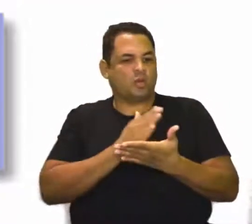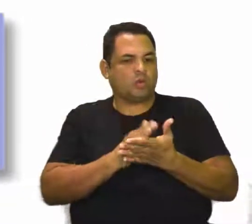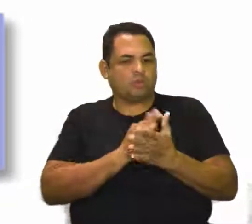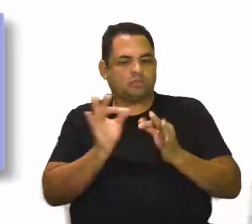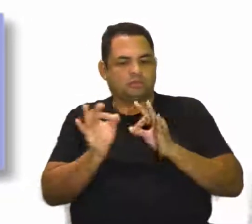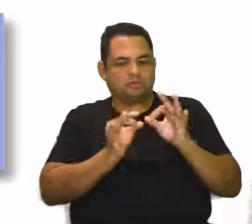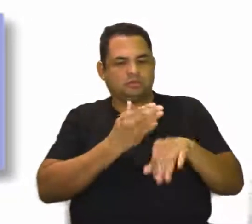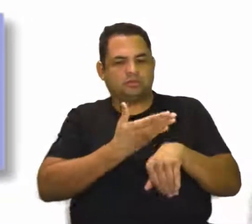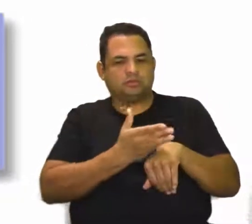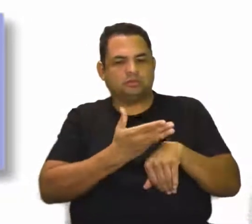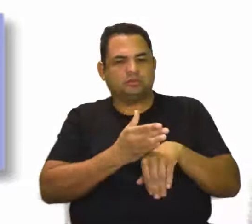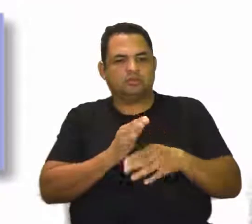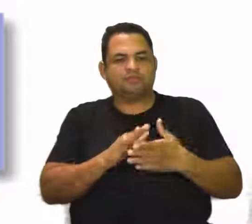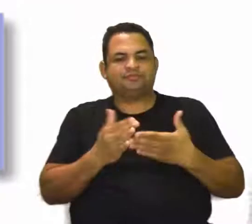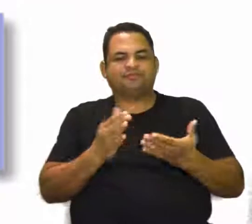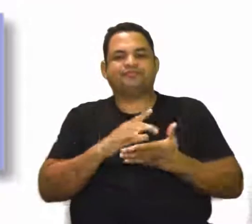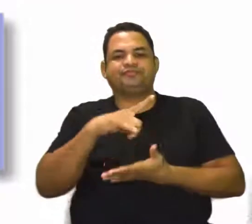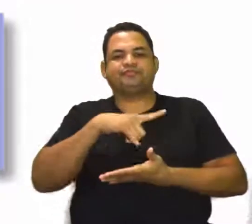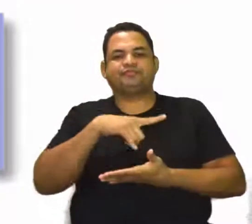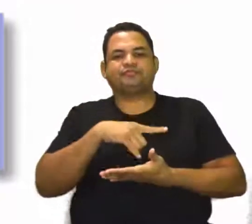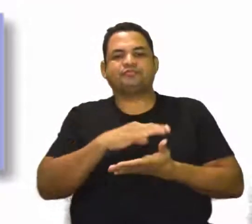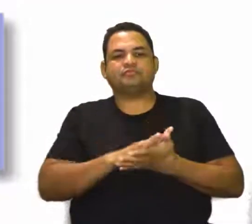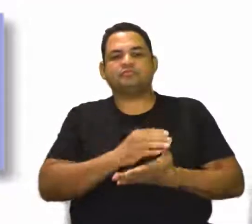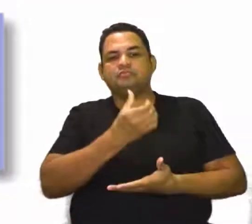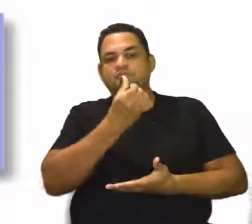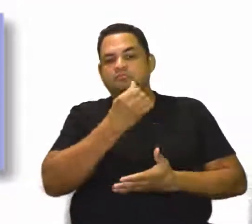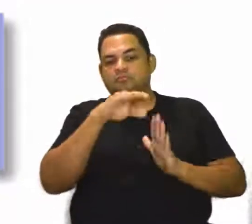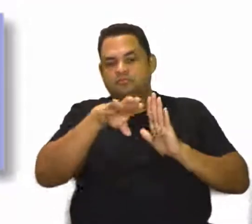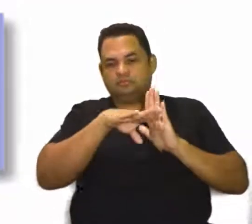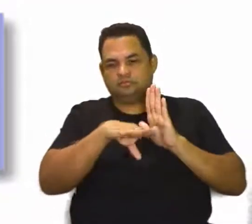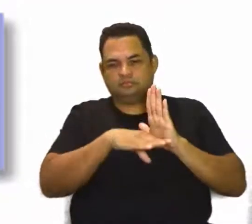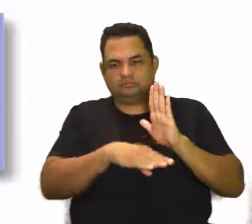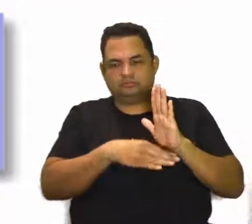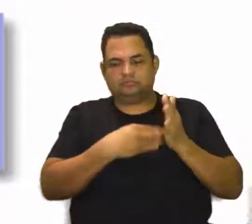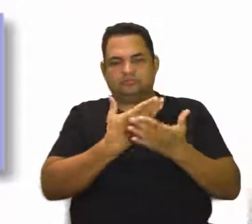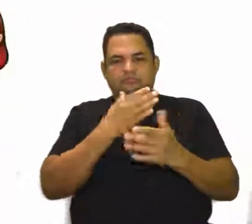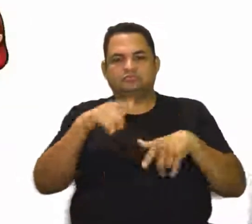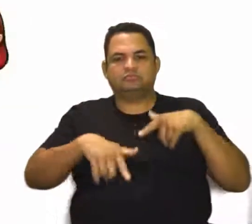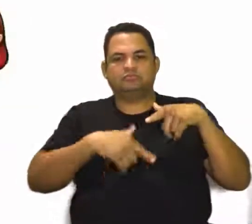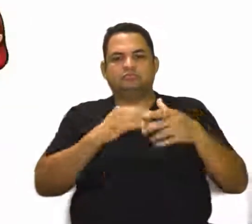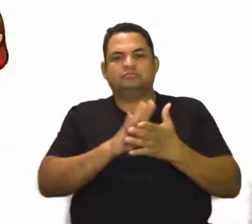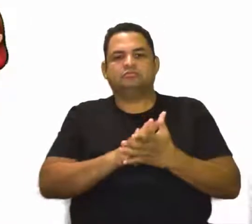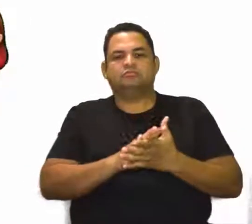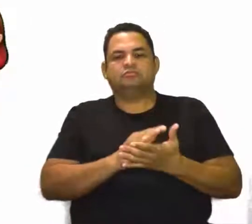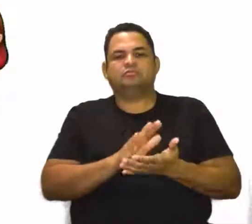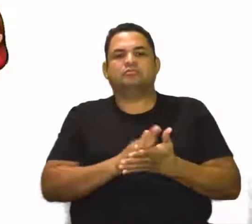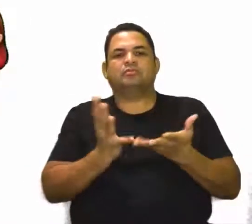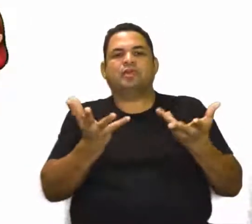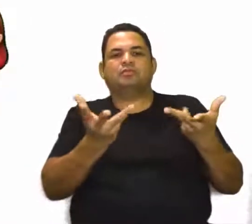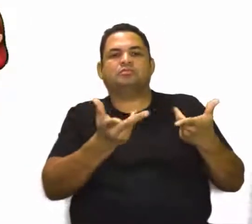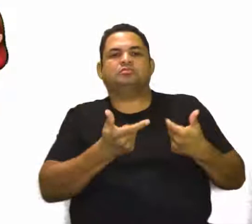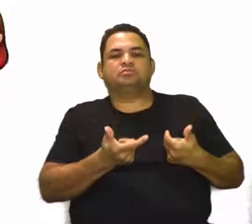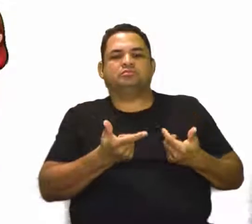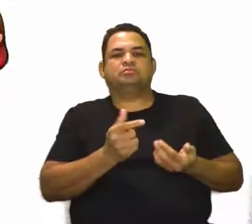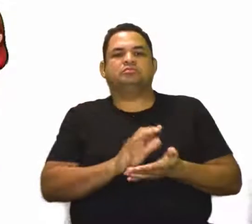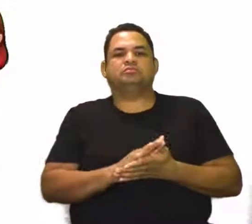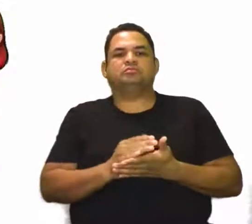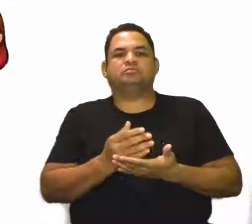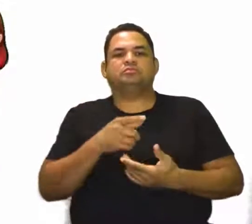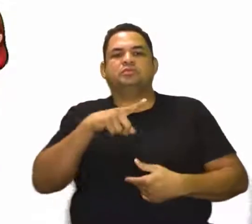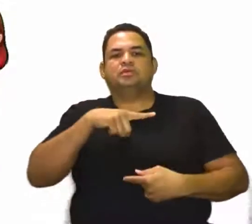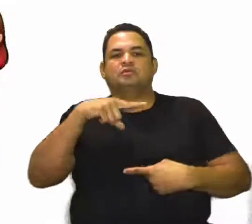de práticas. Então, nós temos aí 6 tópicos para trabalhar nessa aula. Como habilidade, então, nós